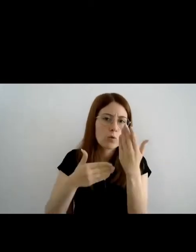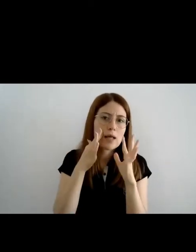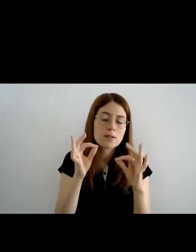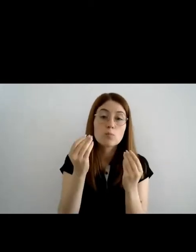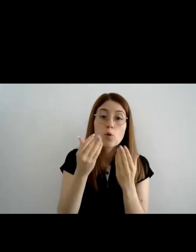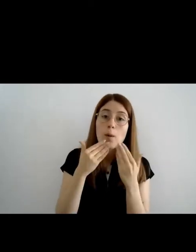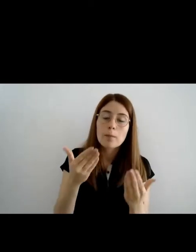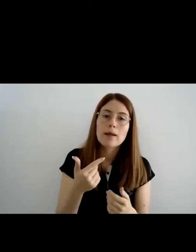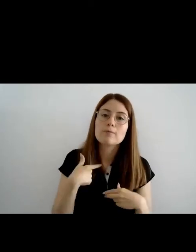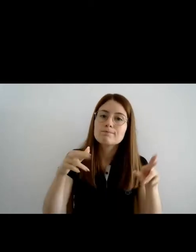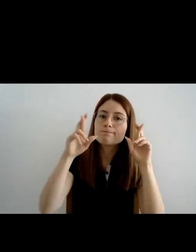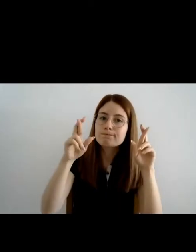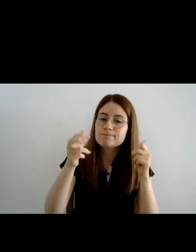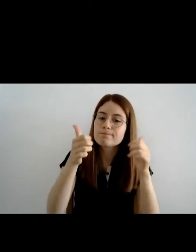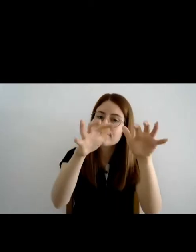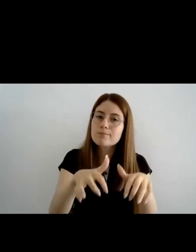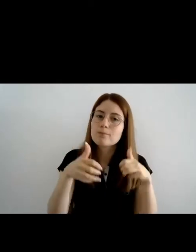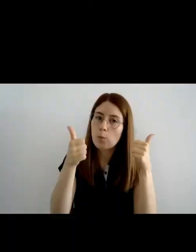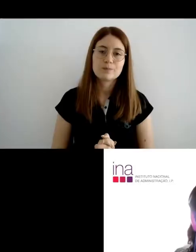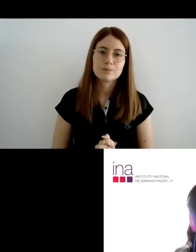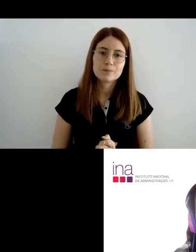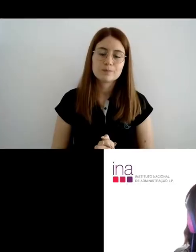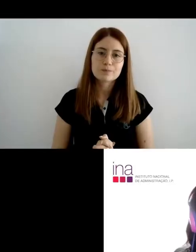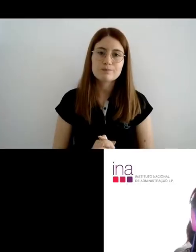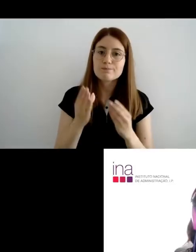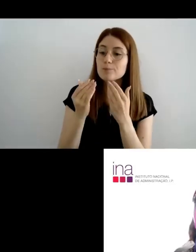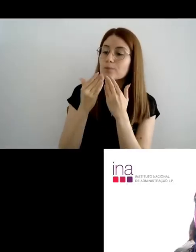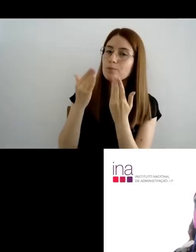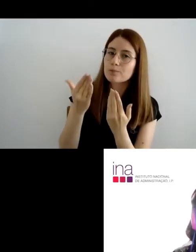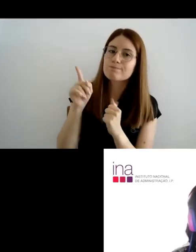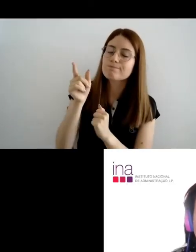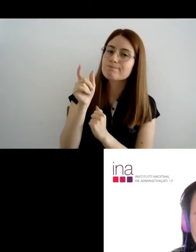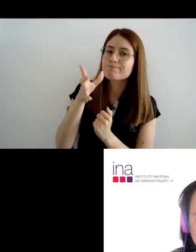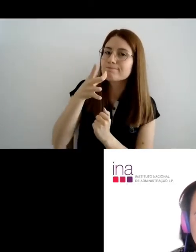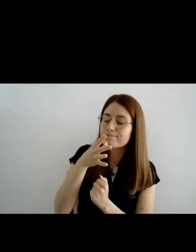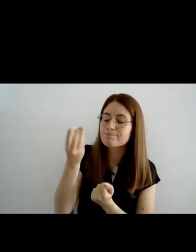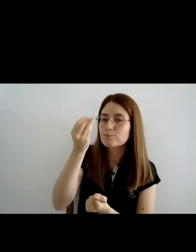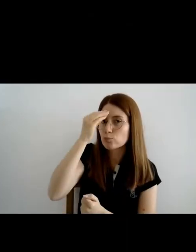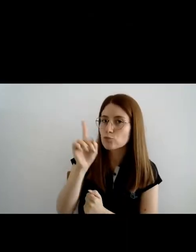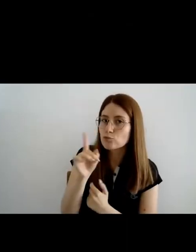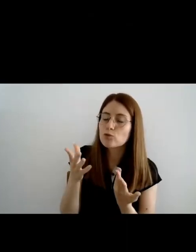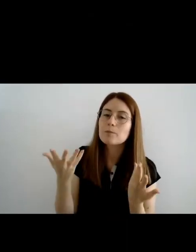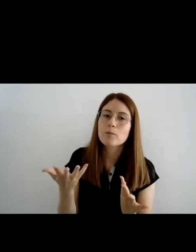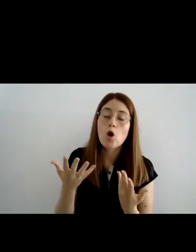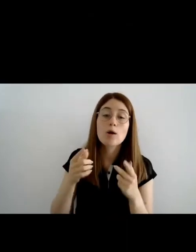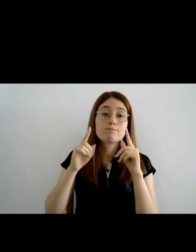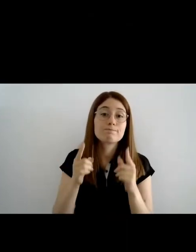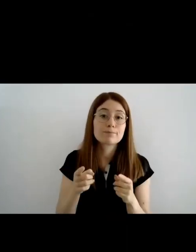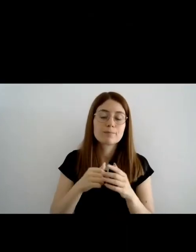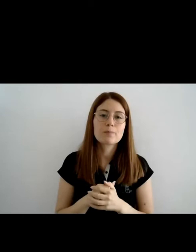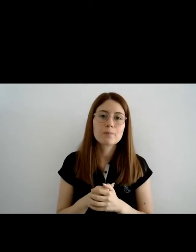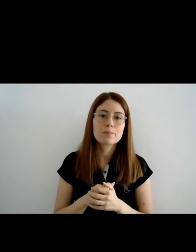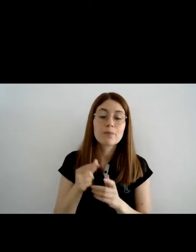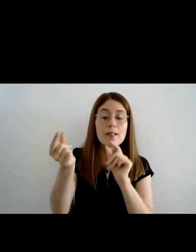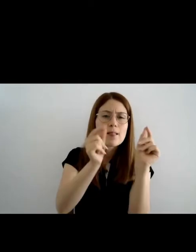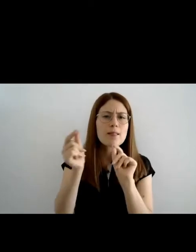um seminário muito proveitoso. Muito obrigada pelas suas palavras, professora. Damos agora início ao